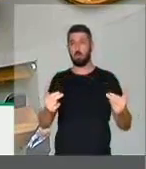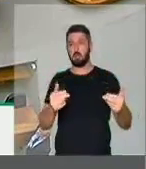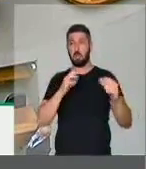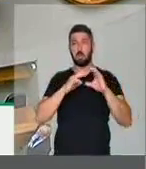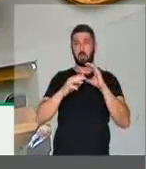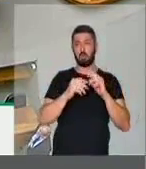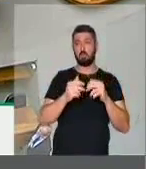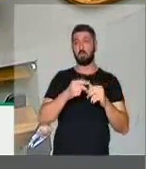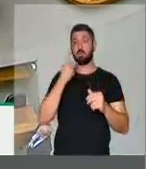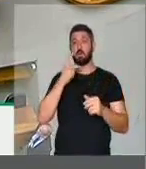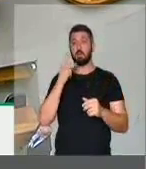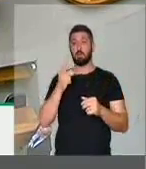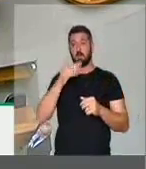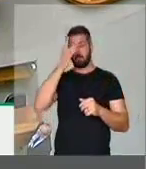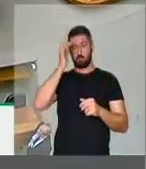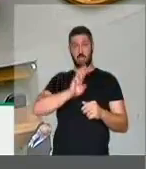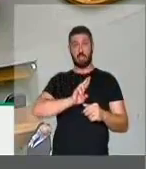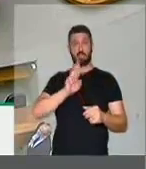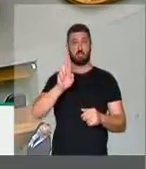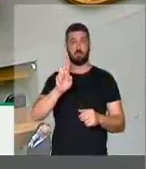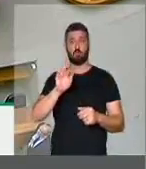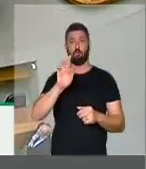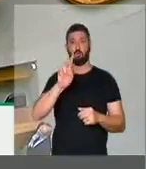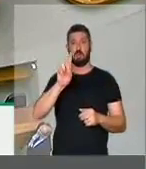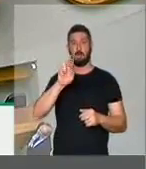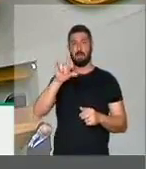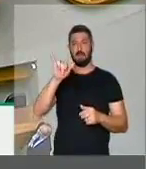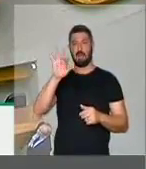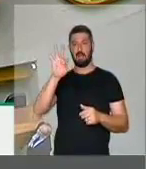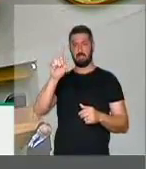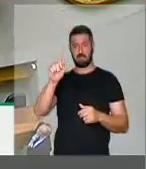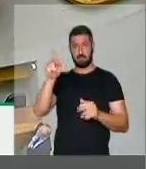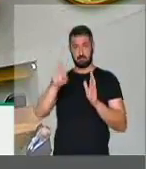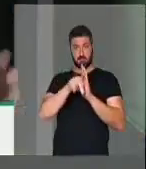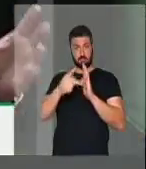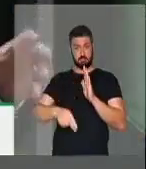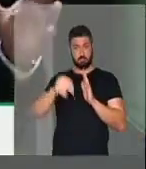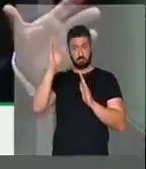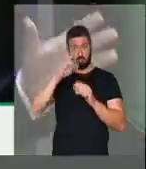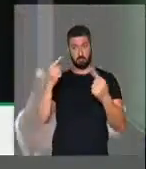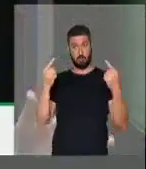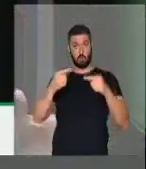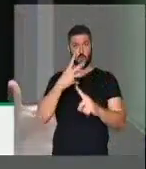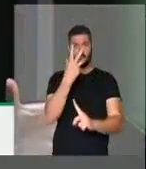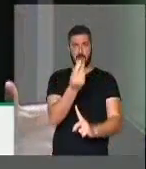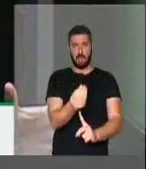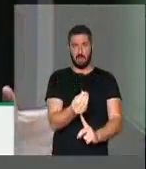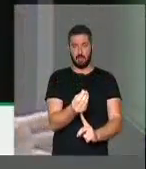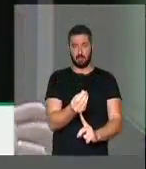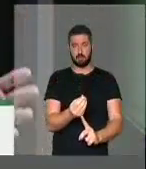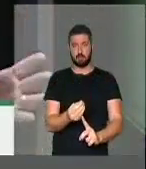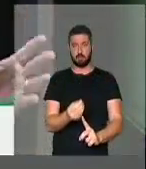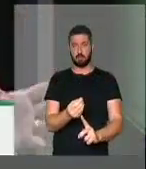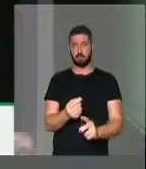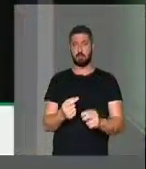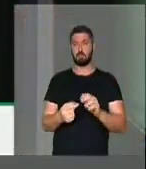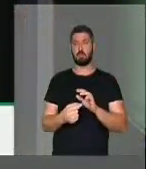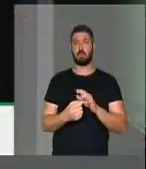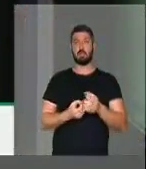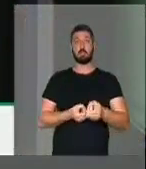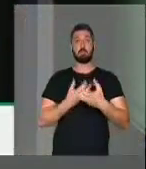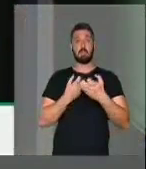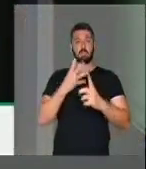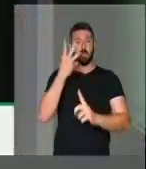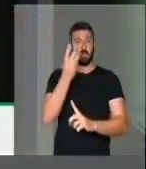agências de comunicação, dizendo que os fundamentalistas, os obscurantistas no Brasil estão contra a arte, contra a expressão